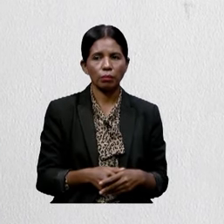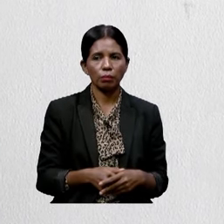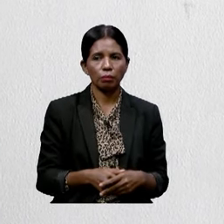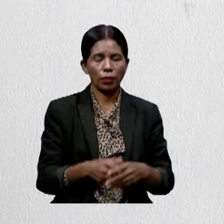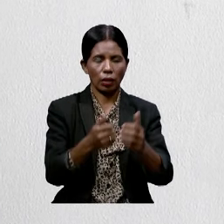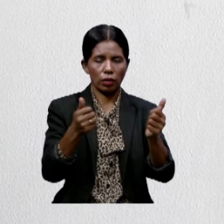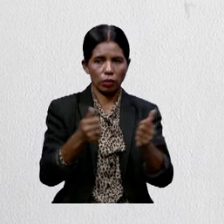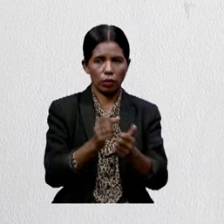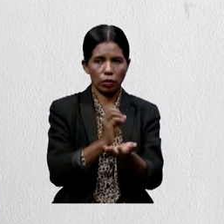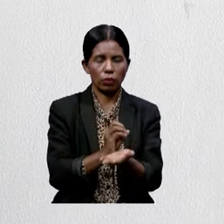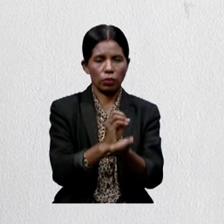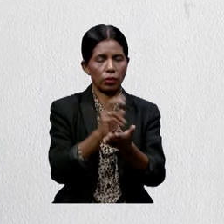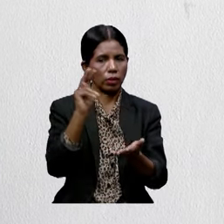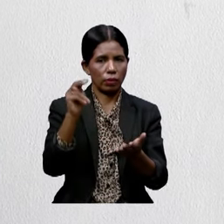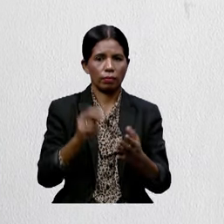autoridade raioniana.